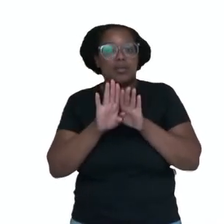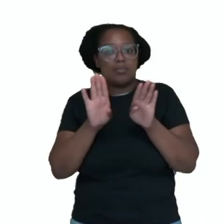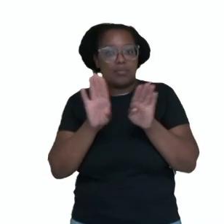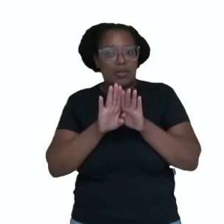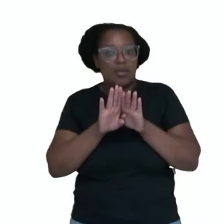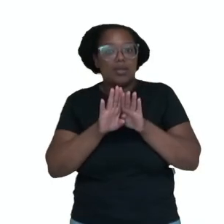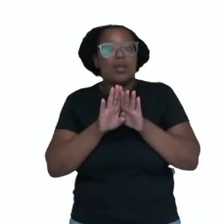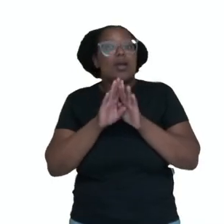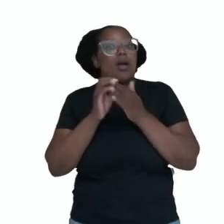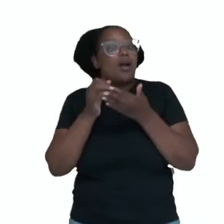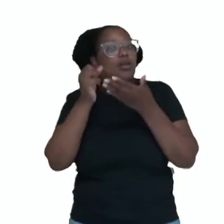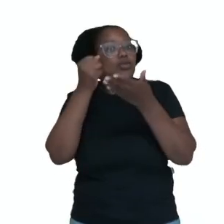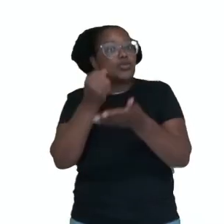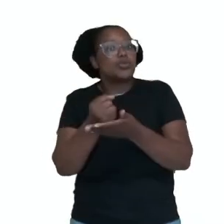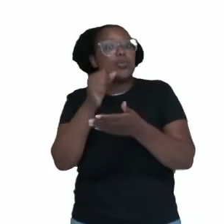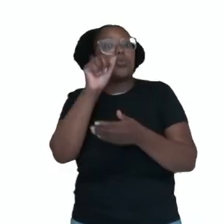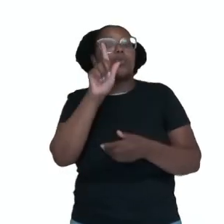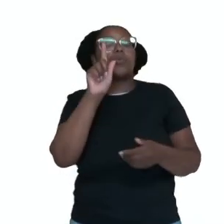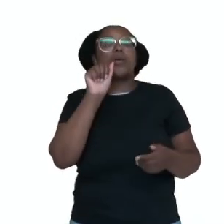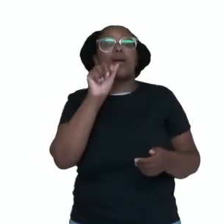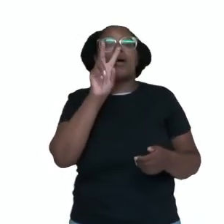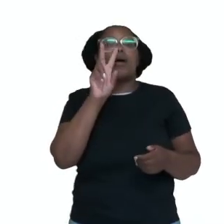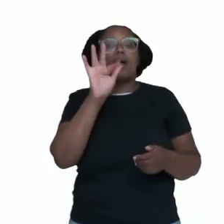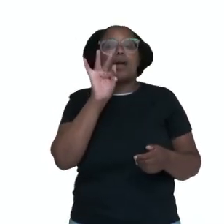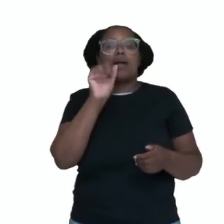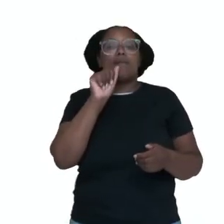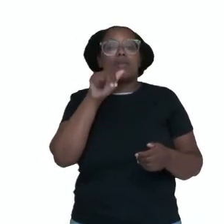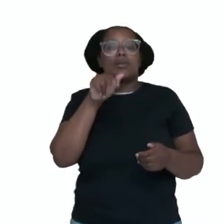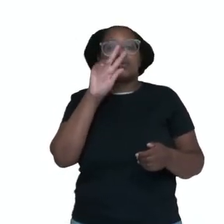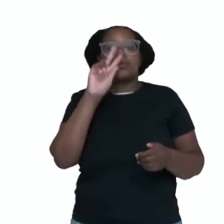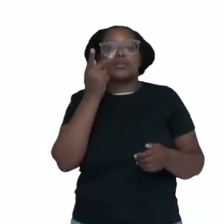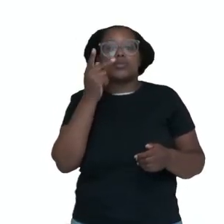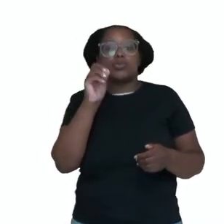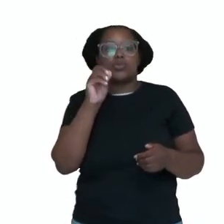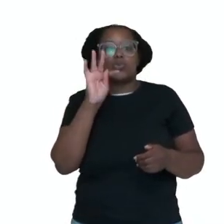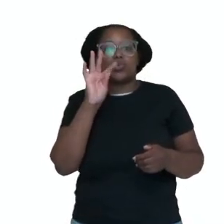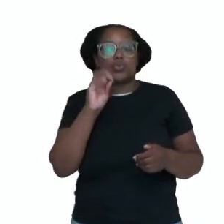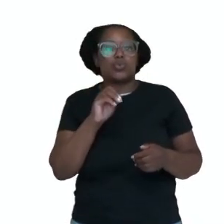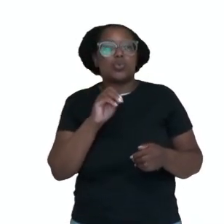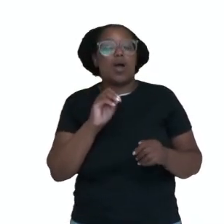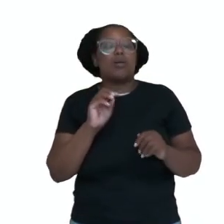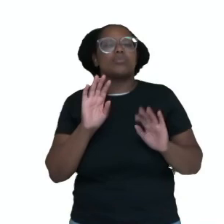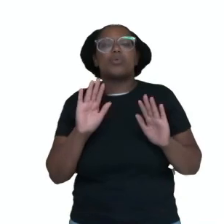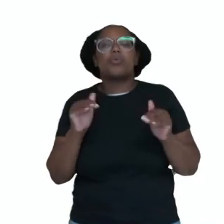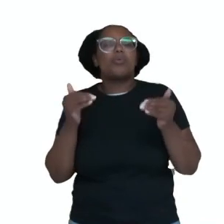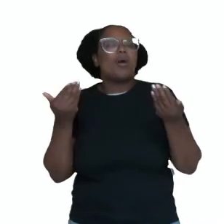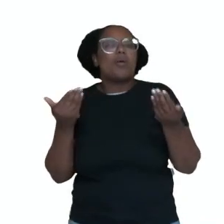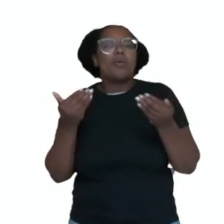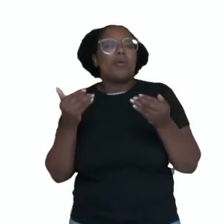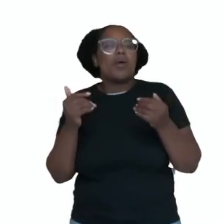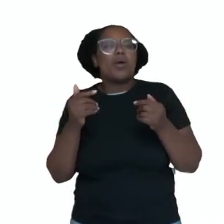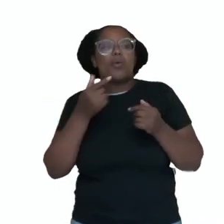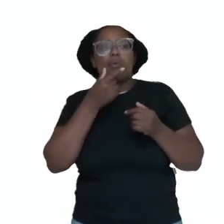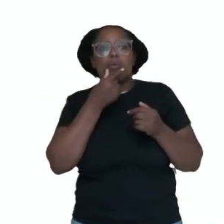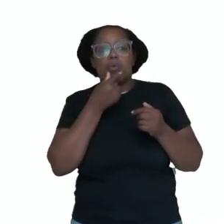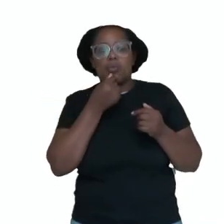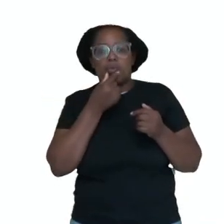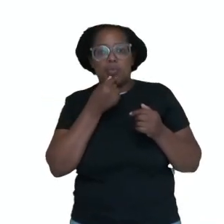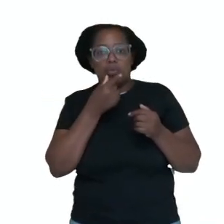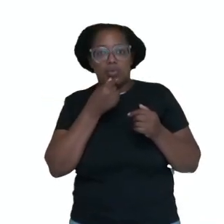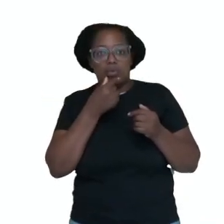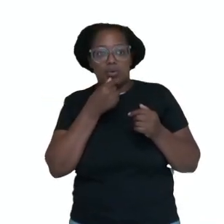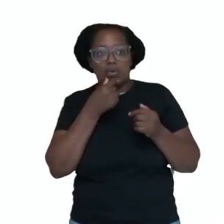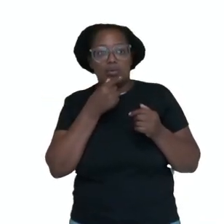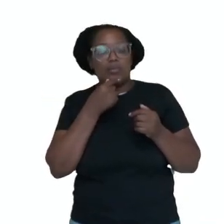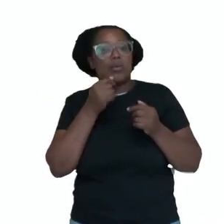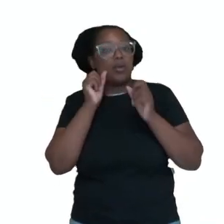para o gafanhoto. Quais organismos podem ocupar mais de um nível trófico? O homem, ele pode ser